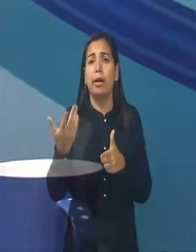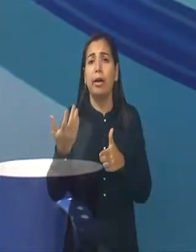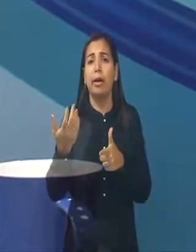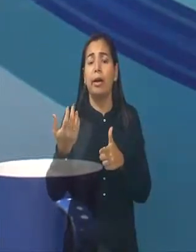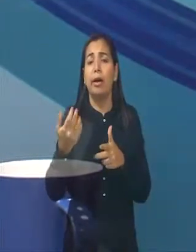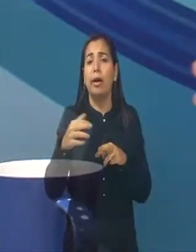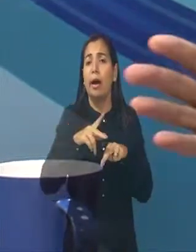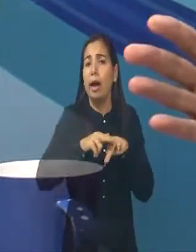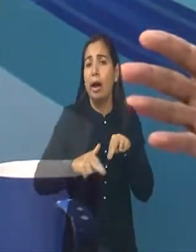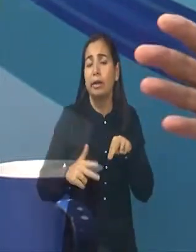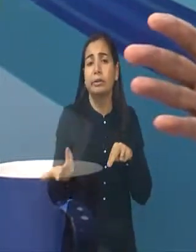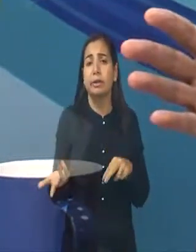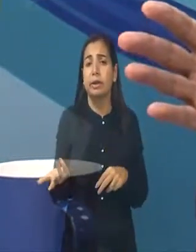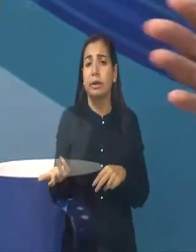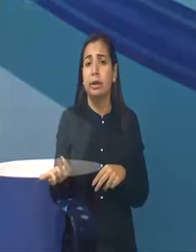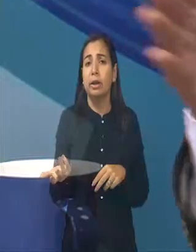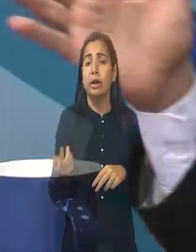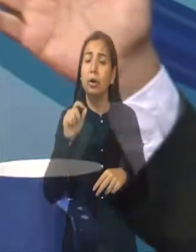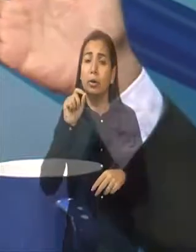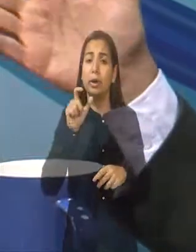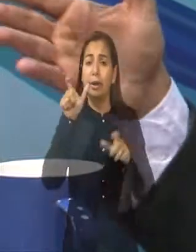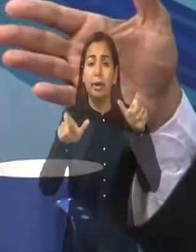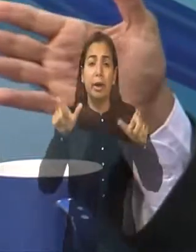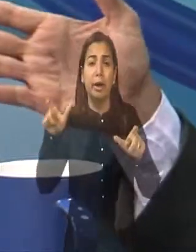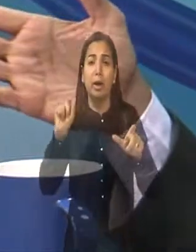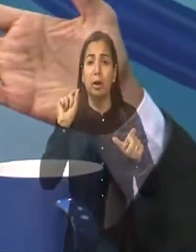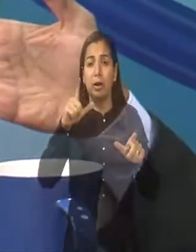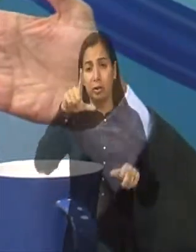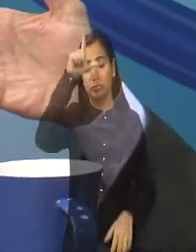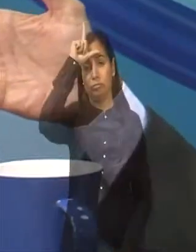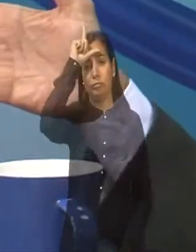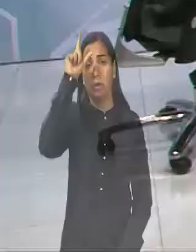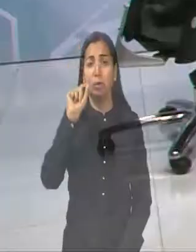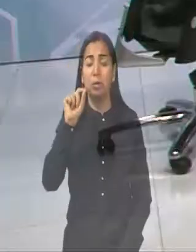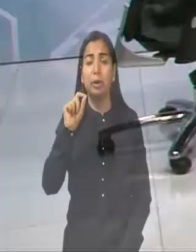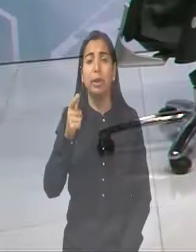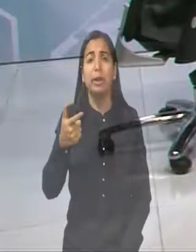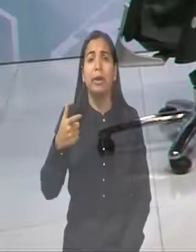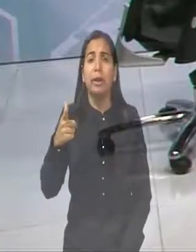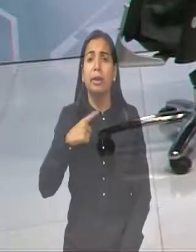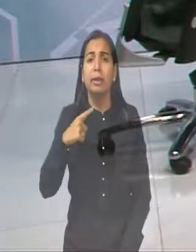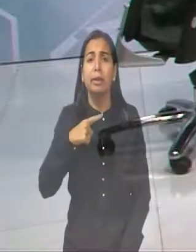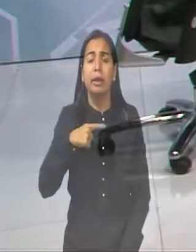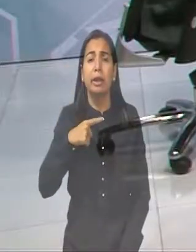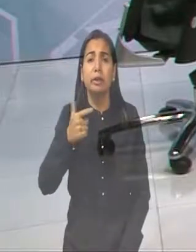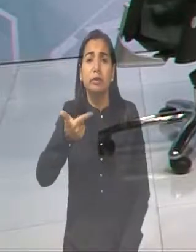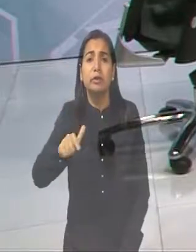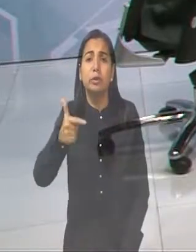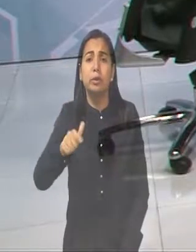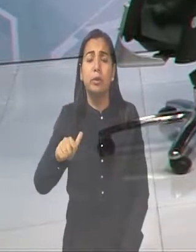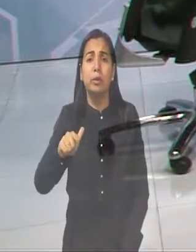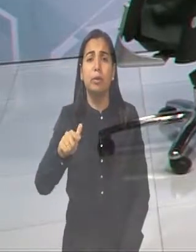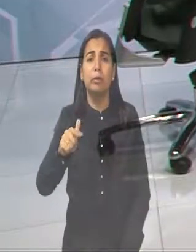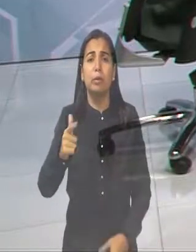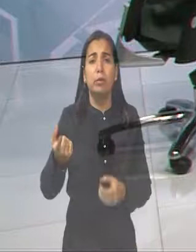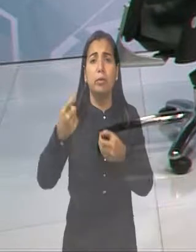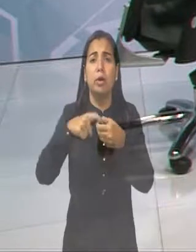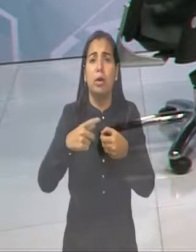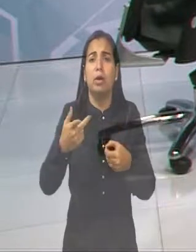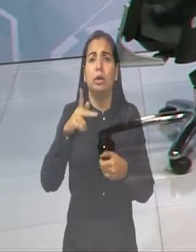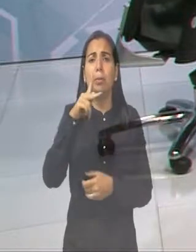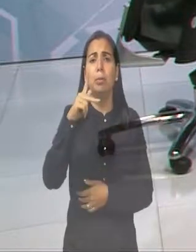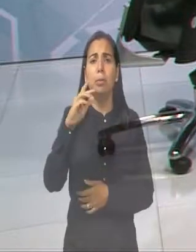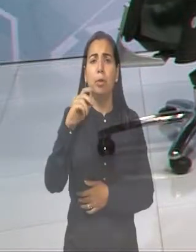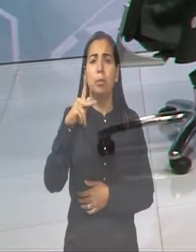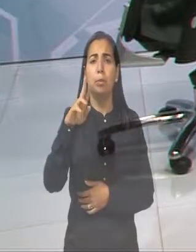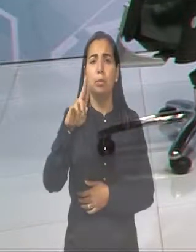por indivíduos demagogos, que está levando ao ressurgimento do populismo no mundo todo, como